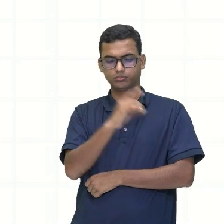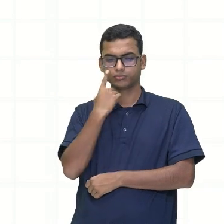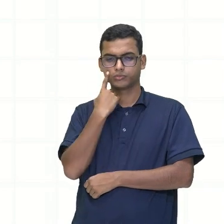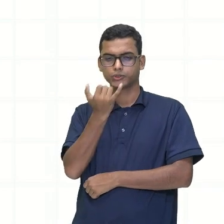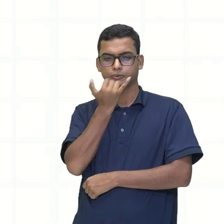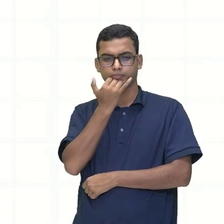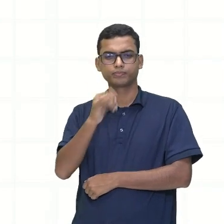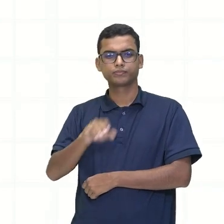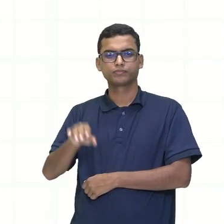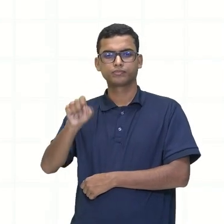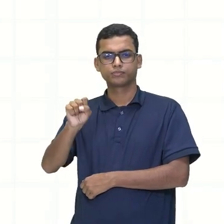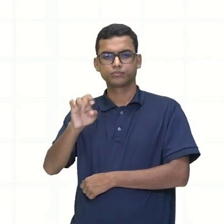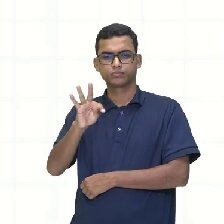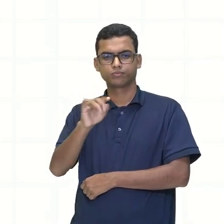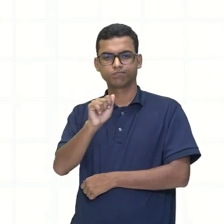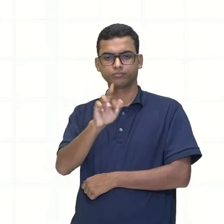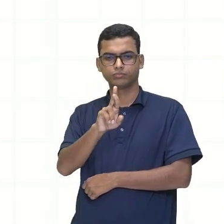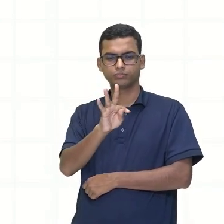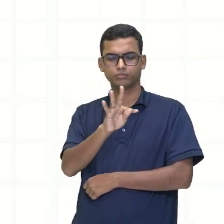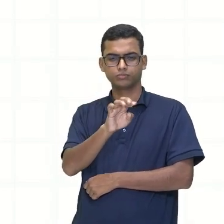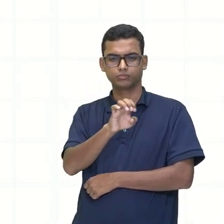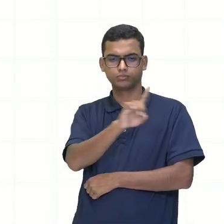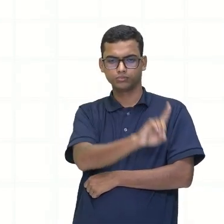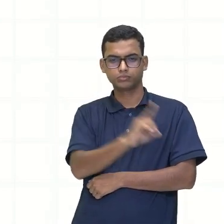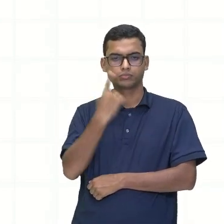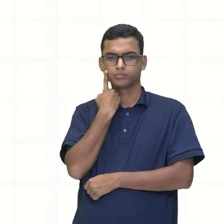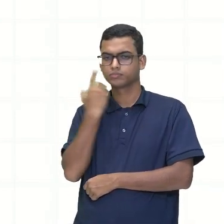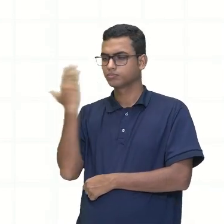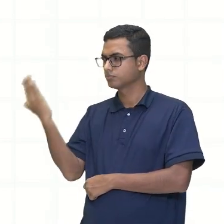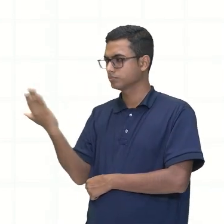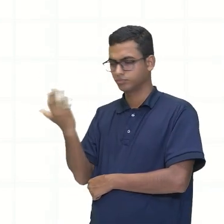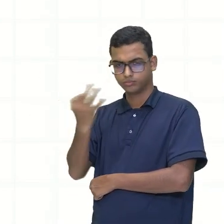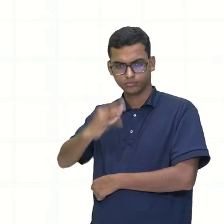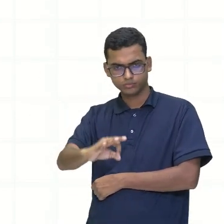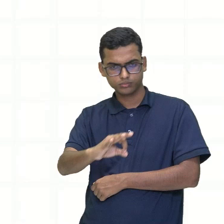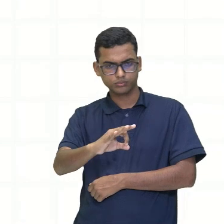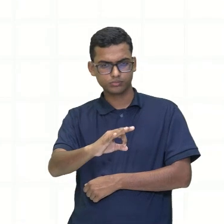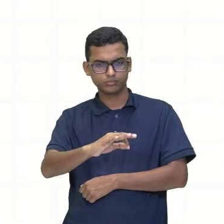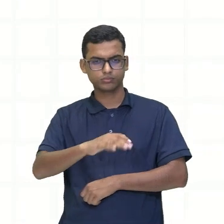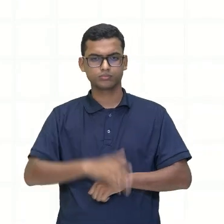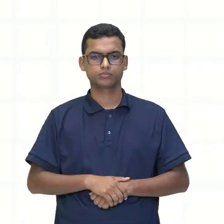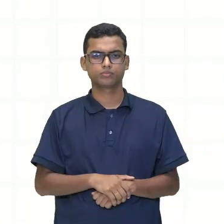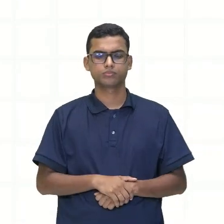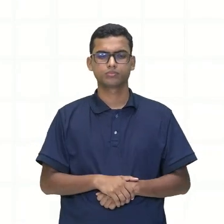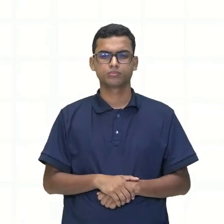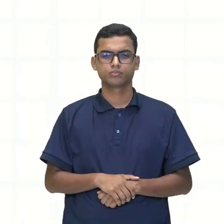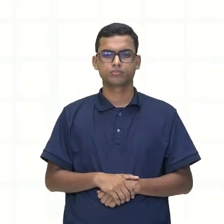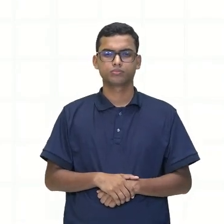2020. Alright? Tudo certo?